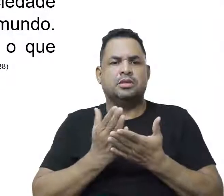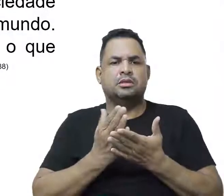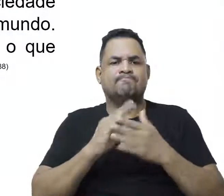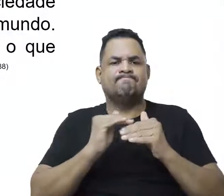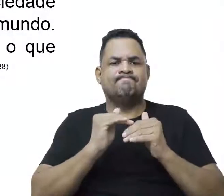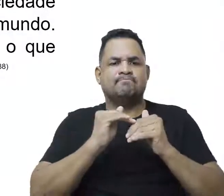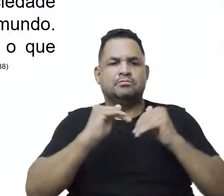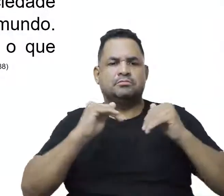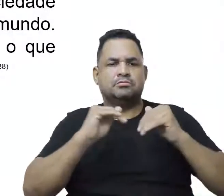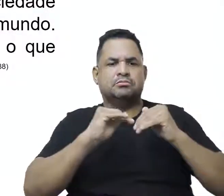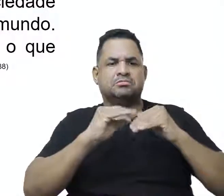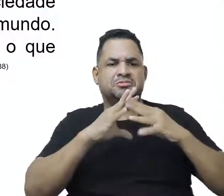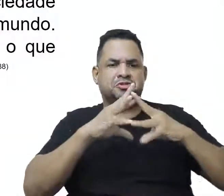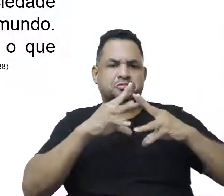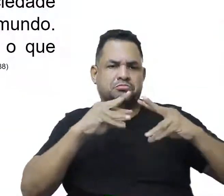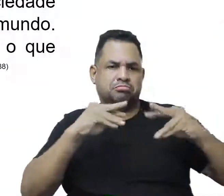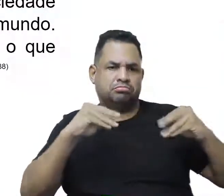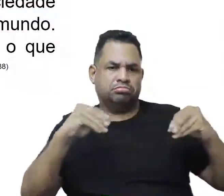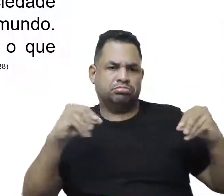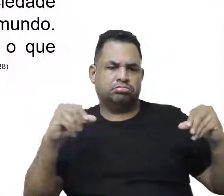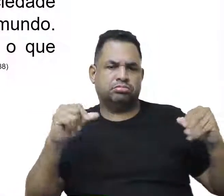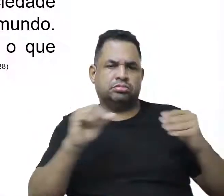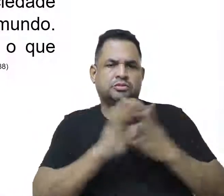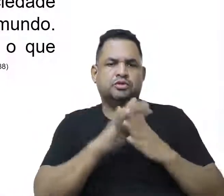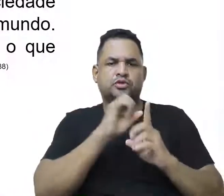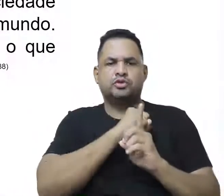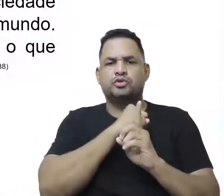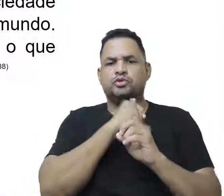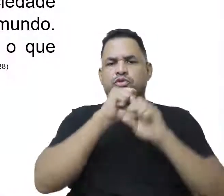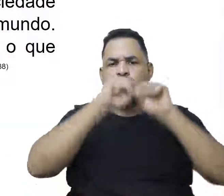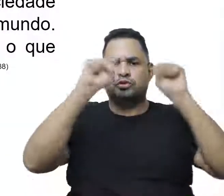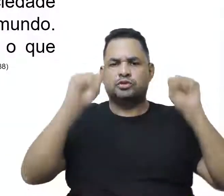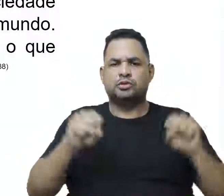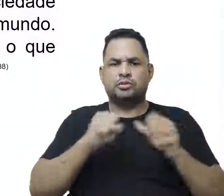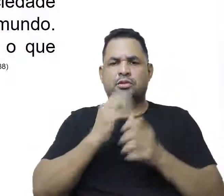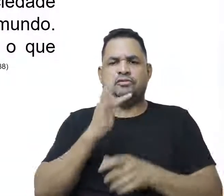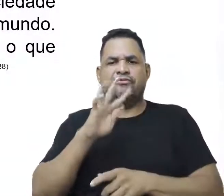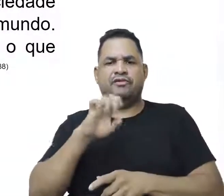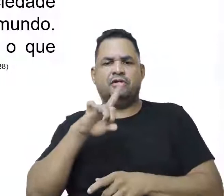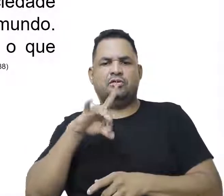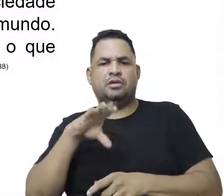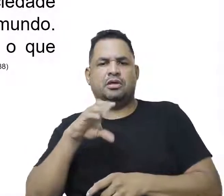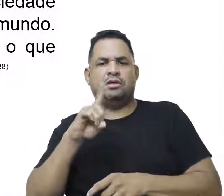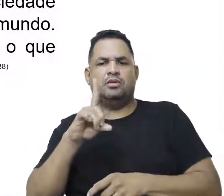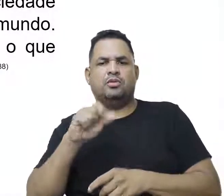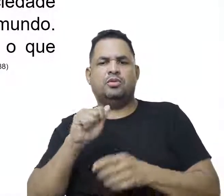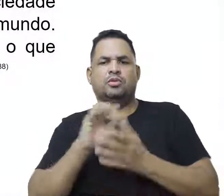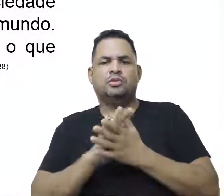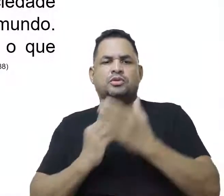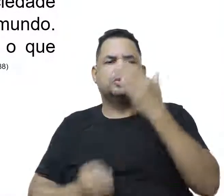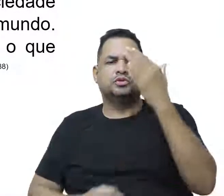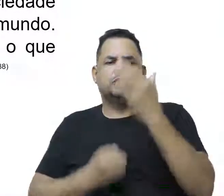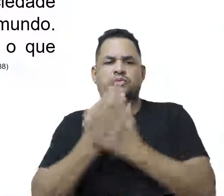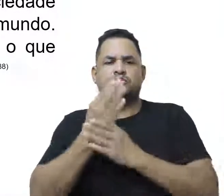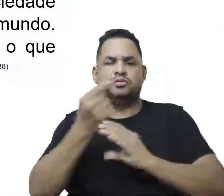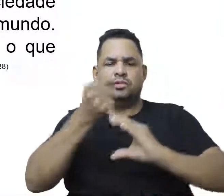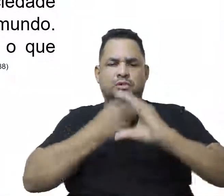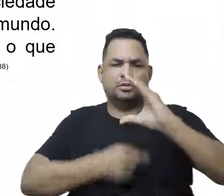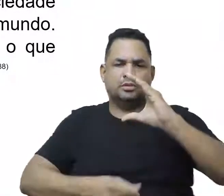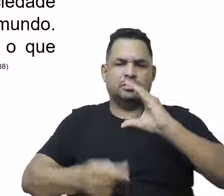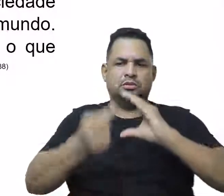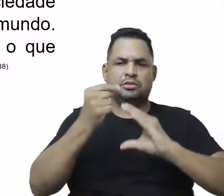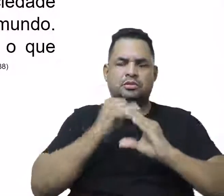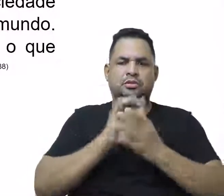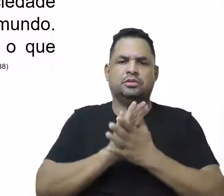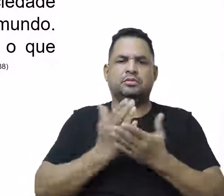do sistema feudal e pelo surgimento do capitalismo então a sociologia ela vem